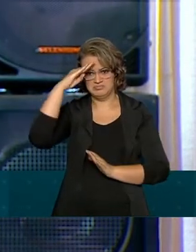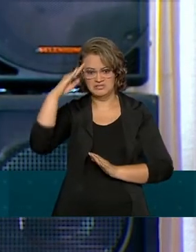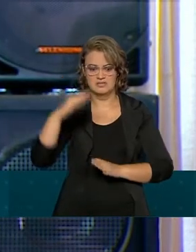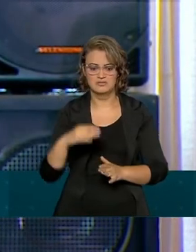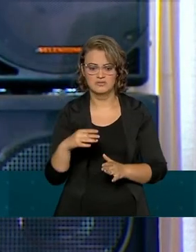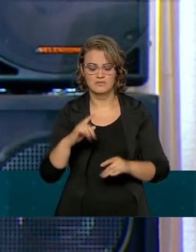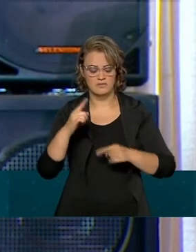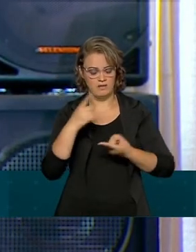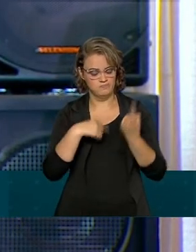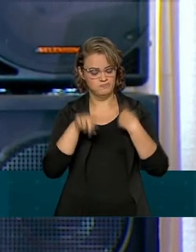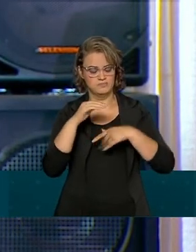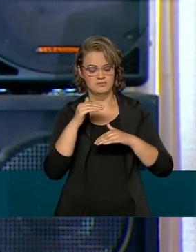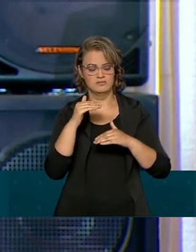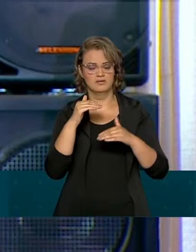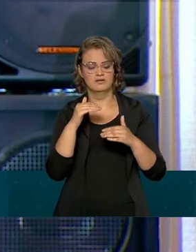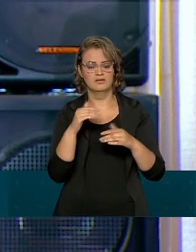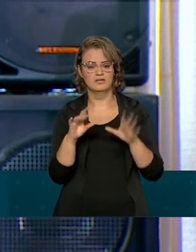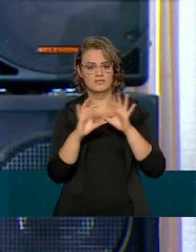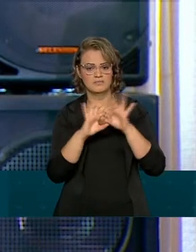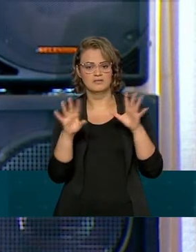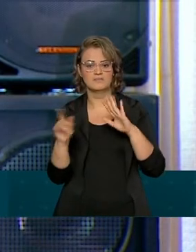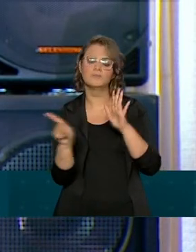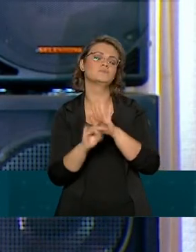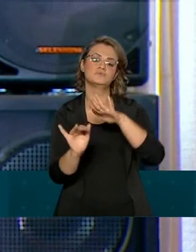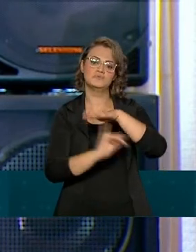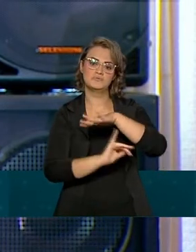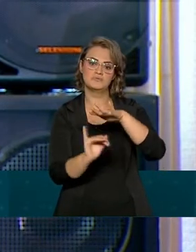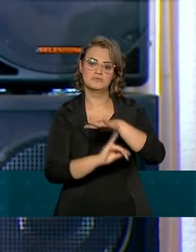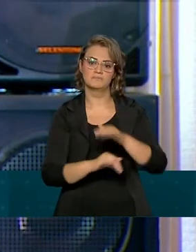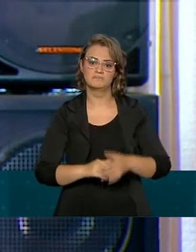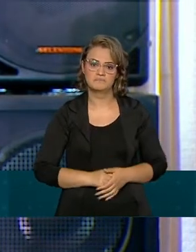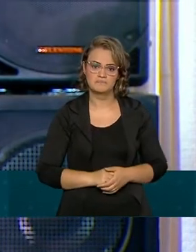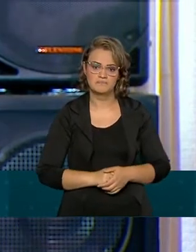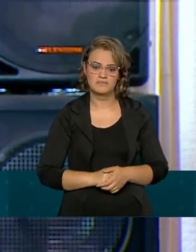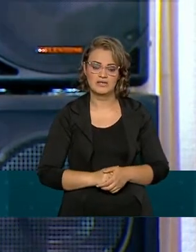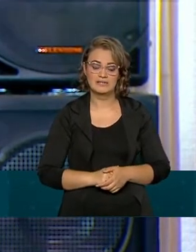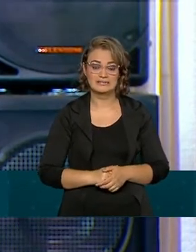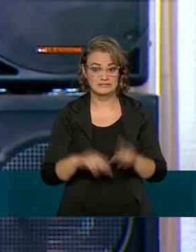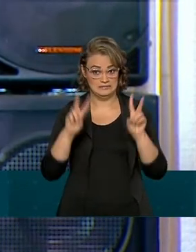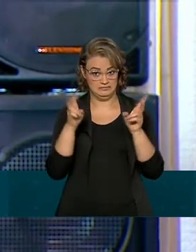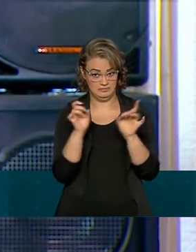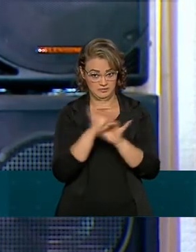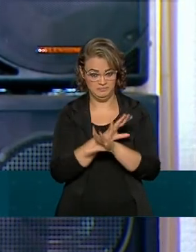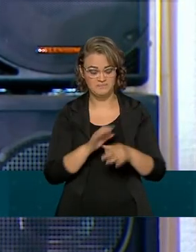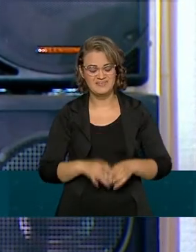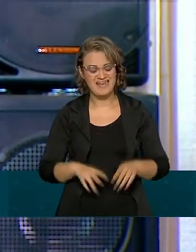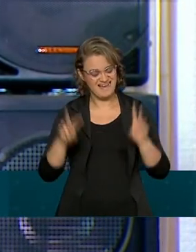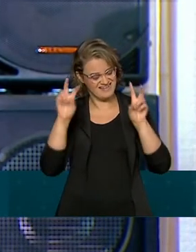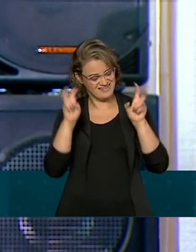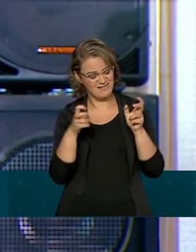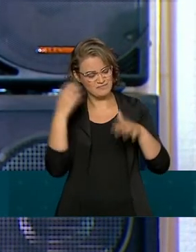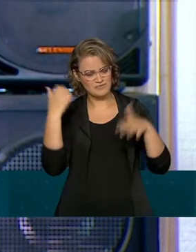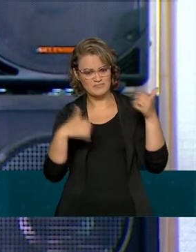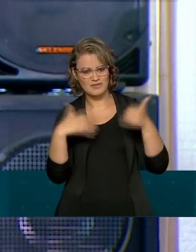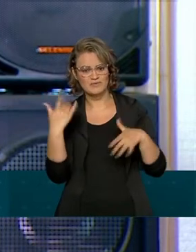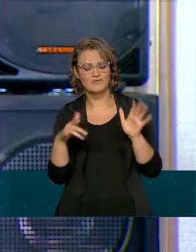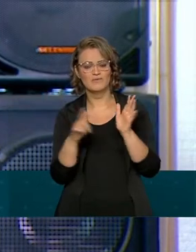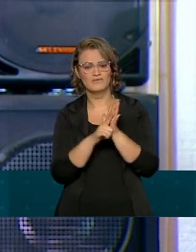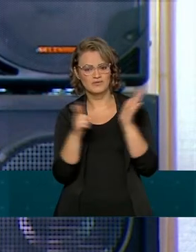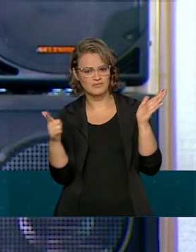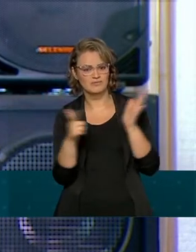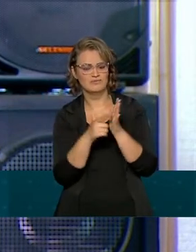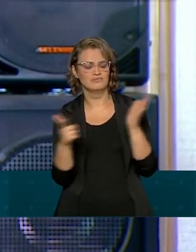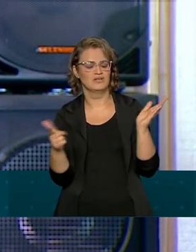a transformação Liberal das nossas instituições essa citação constou de sucessivas edições no